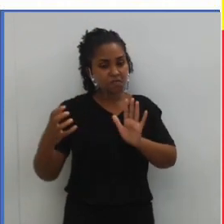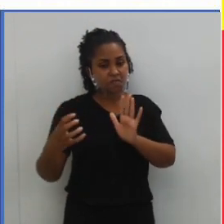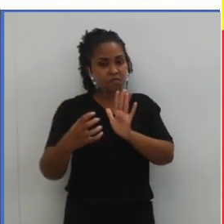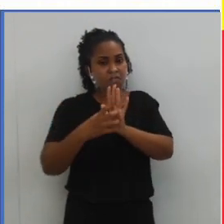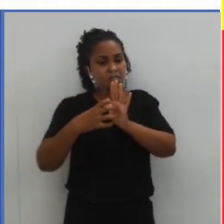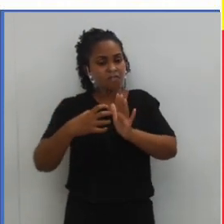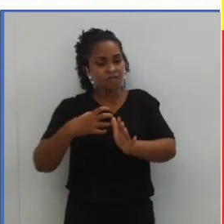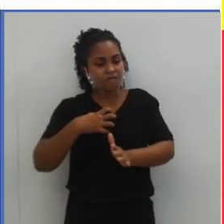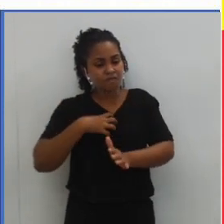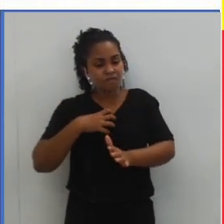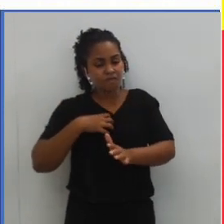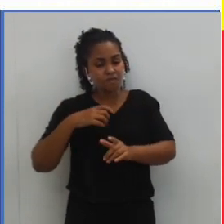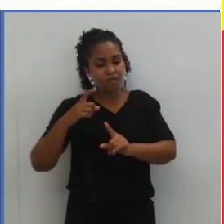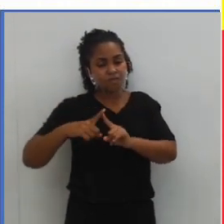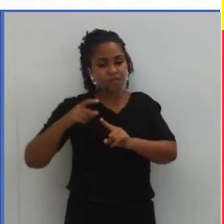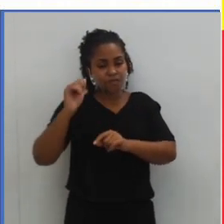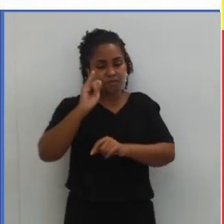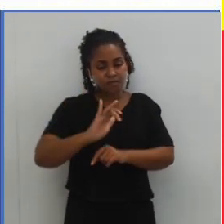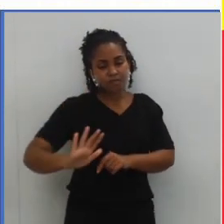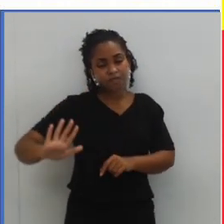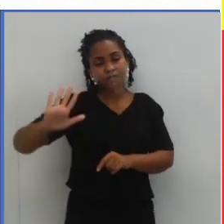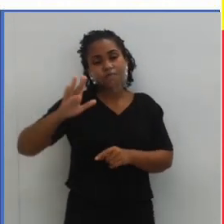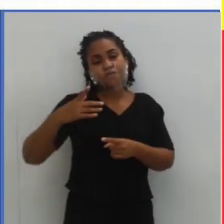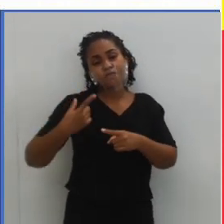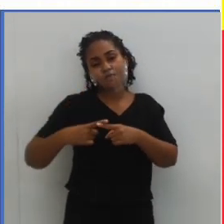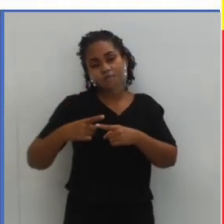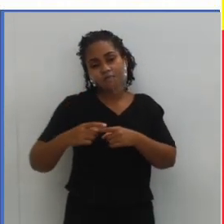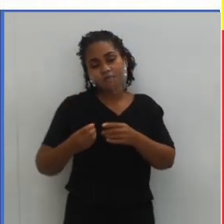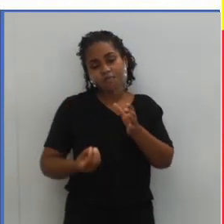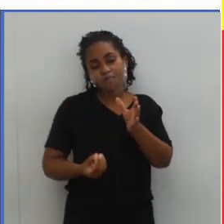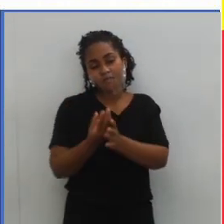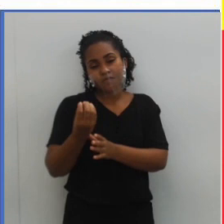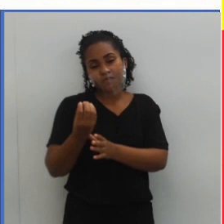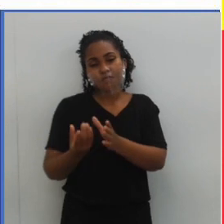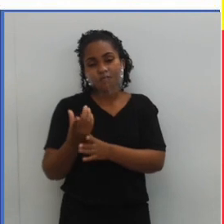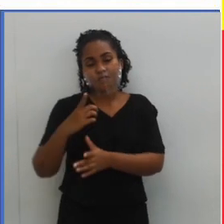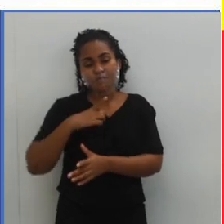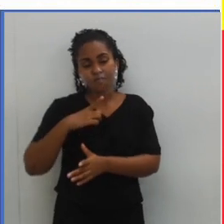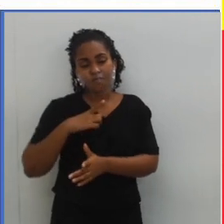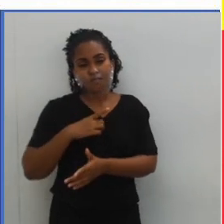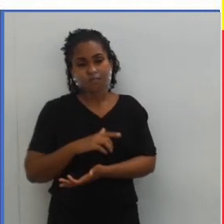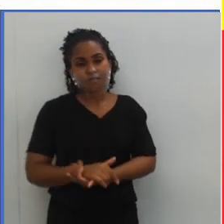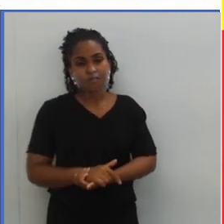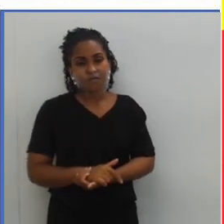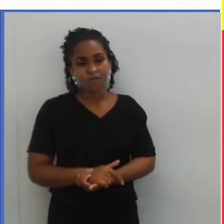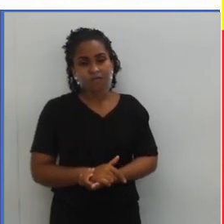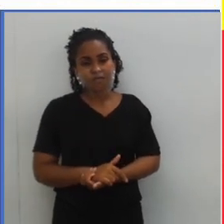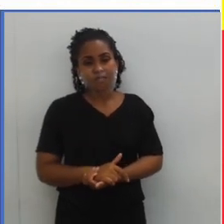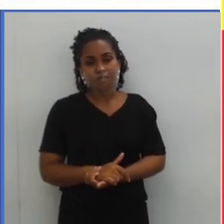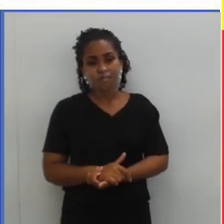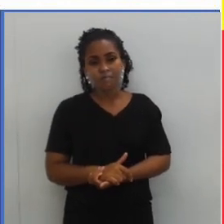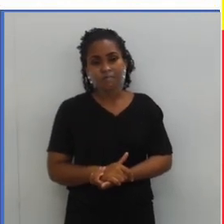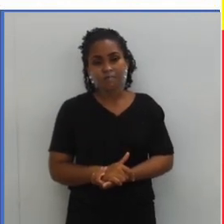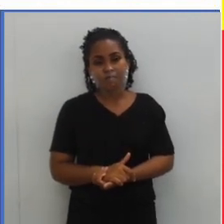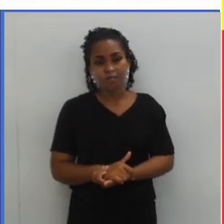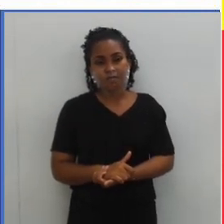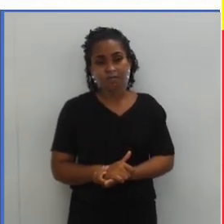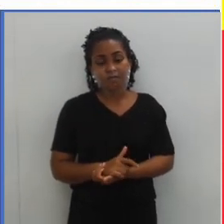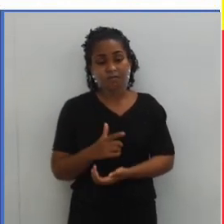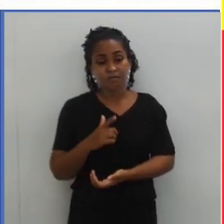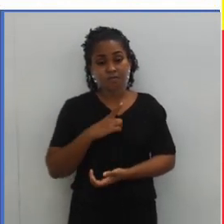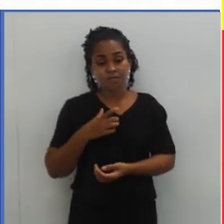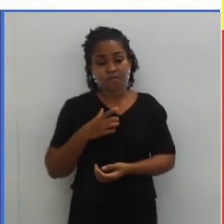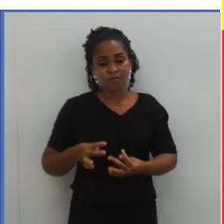tipo de imagem e na forma como elas eram articuladas em novas narrativas da tela do país. Então, assim, a